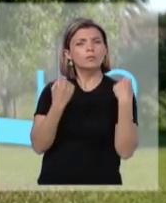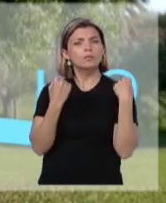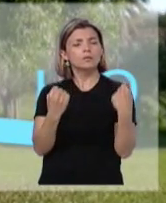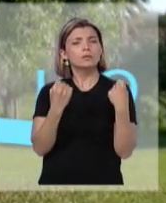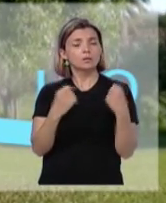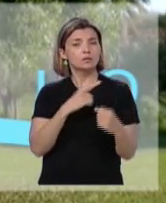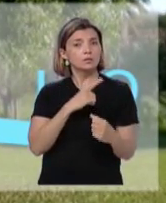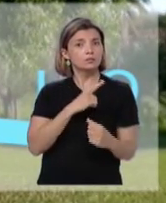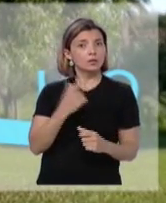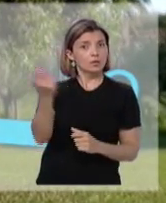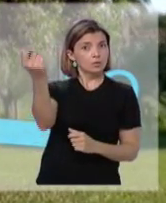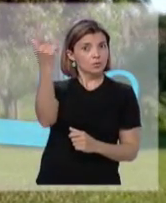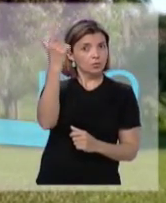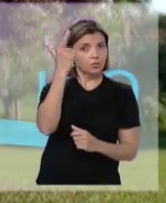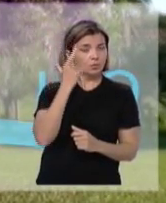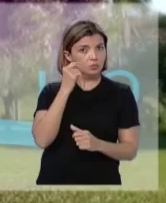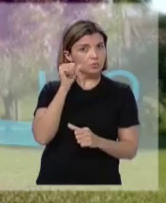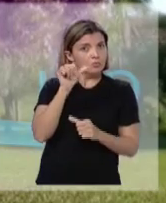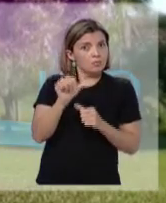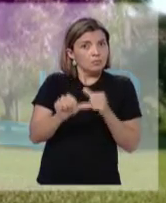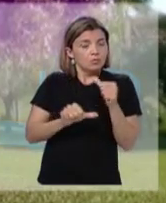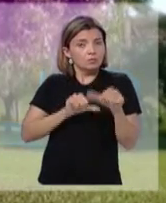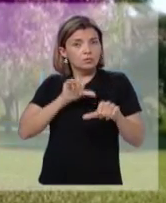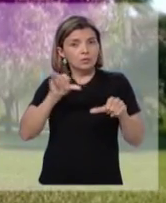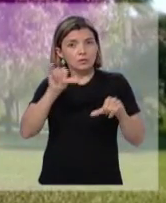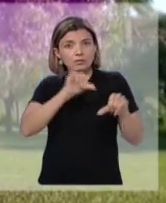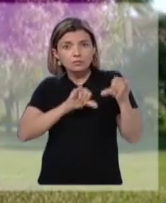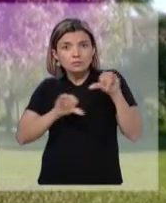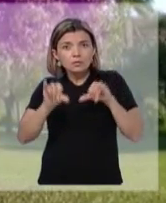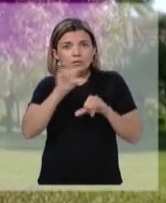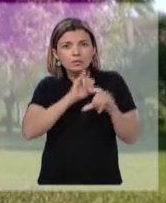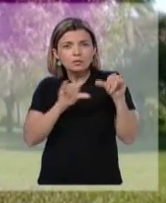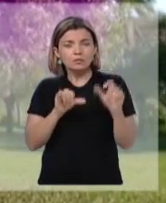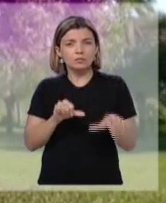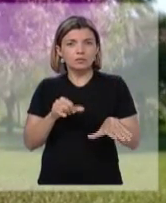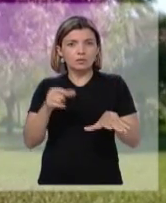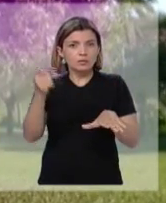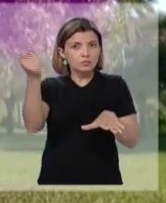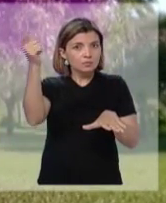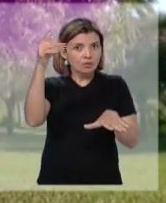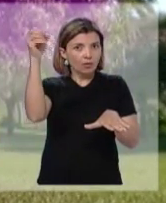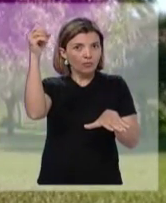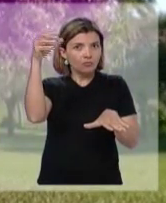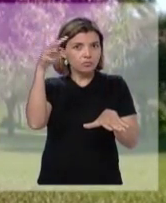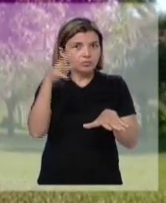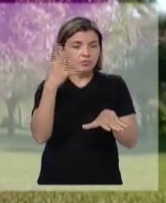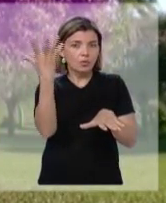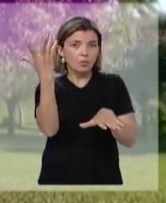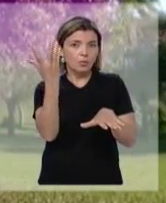próprio alimento, transformando luz em energia química através da fotossíntese.